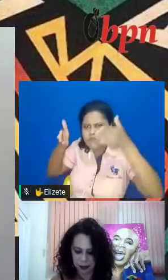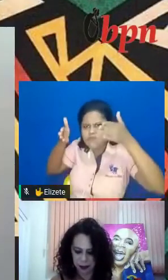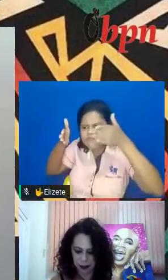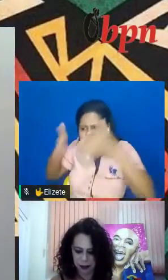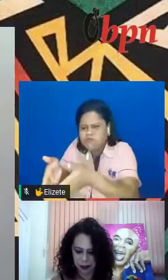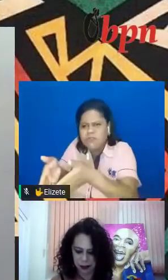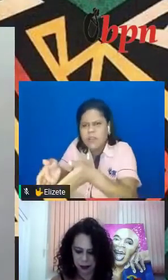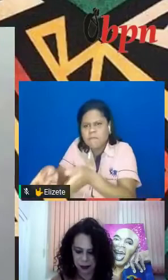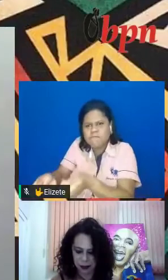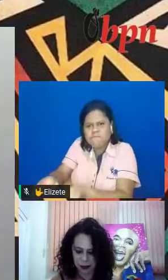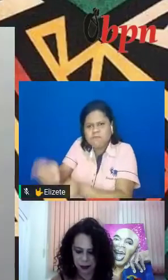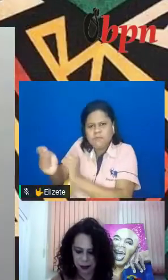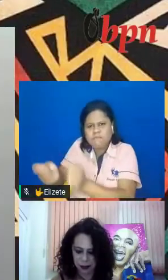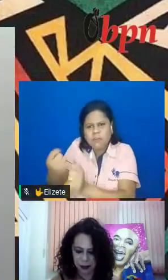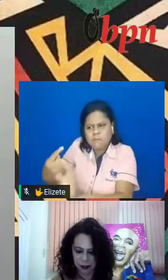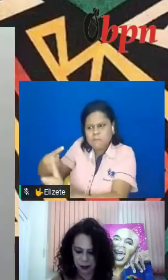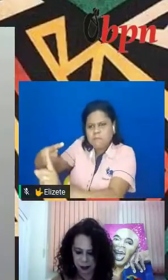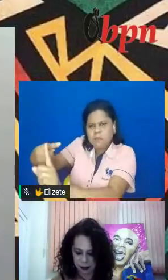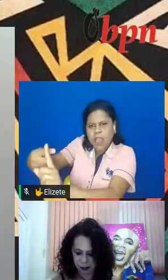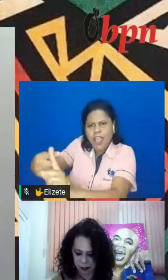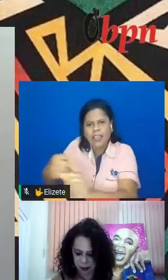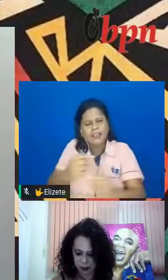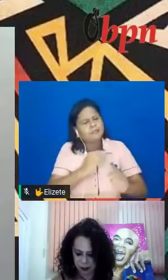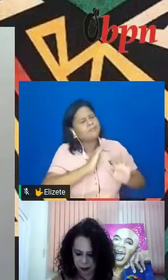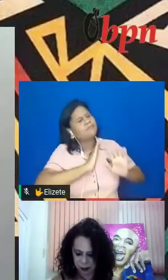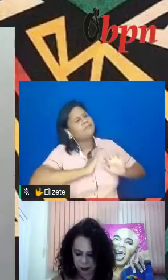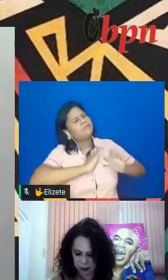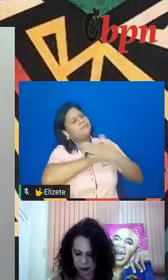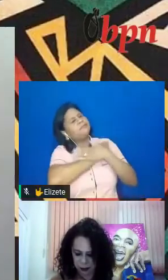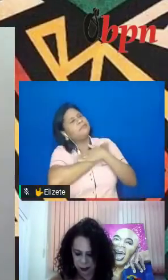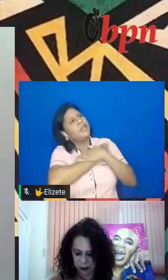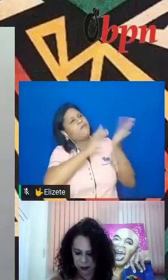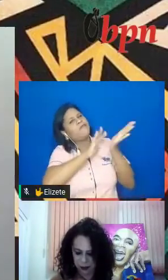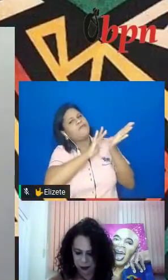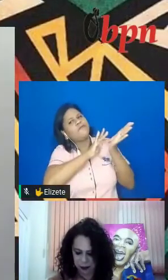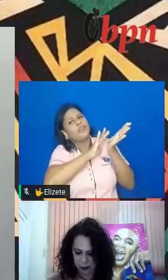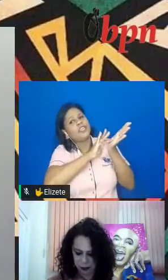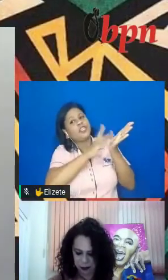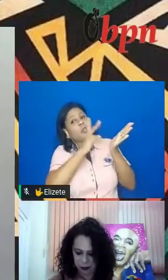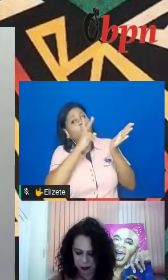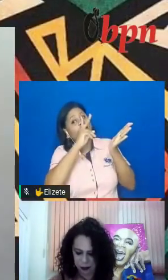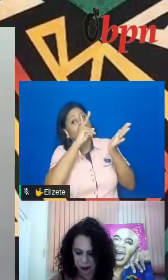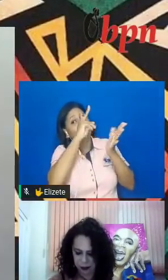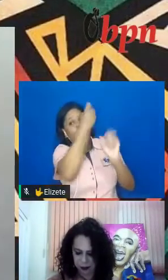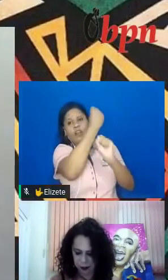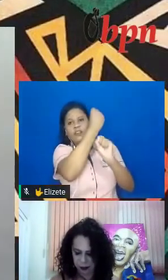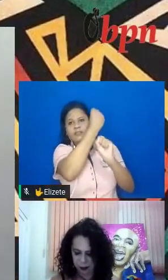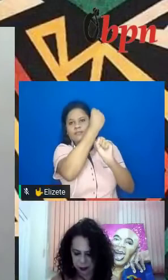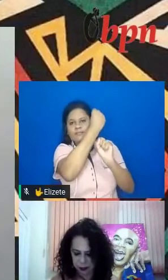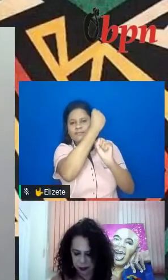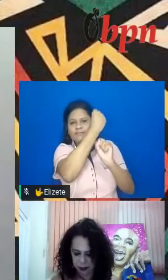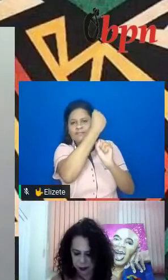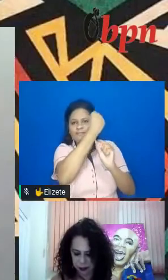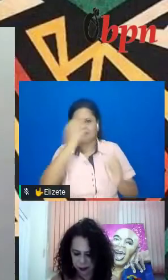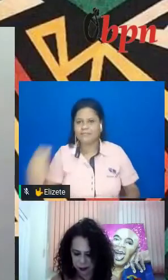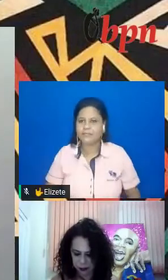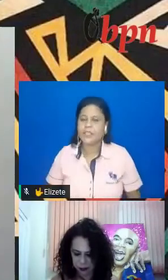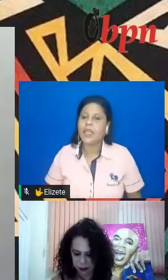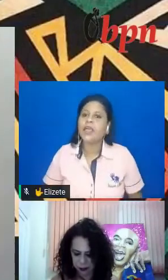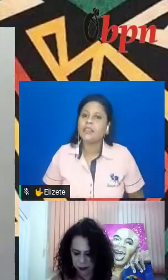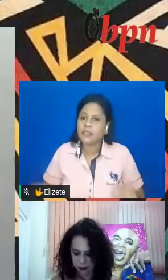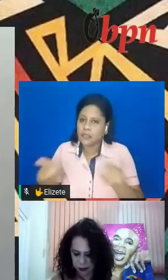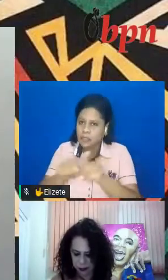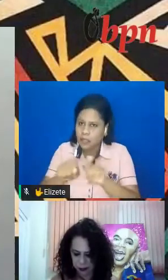está se fortalecendo. E há um dado também, muito, isso daí já é um